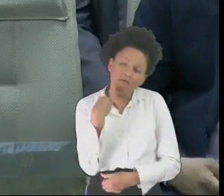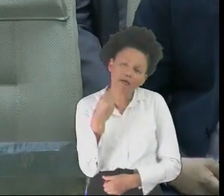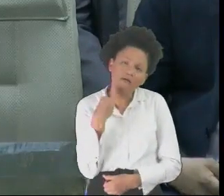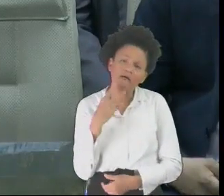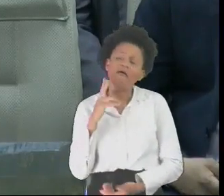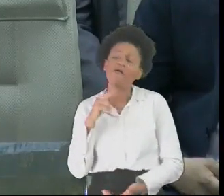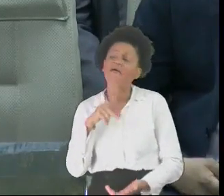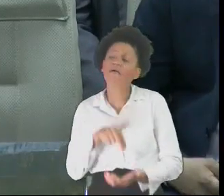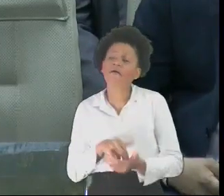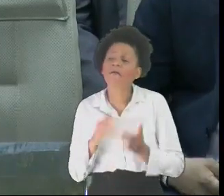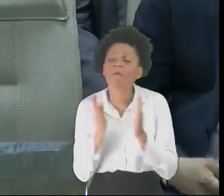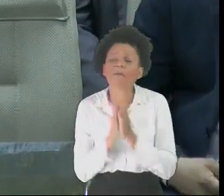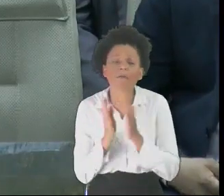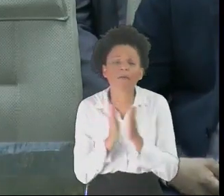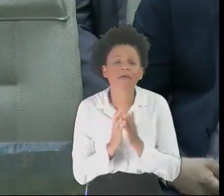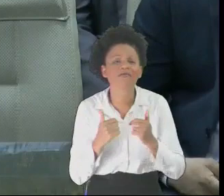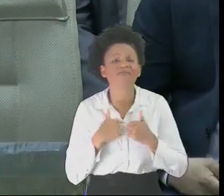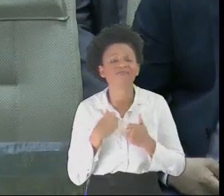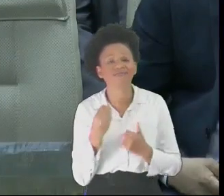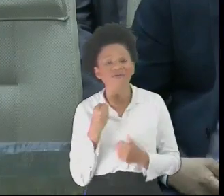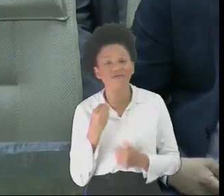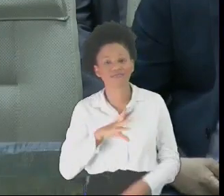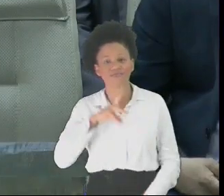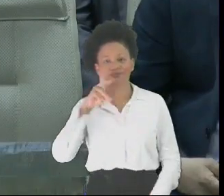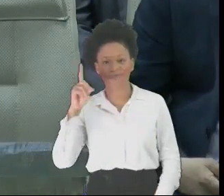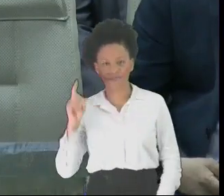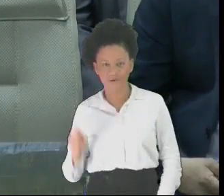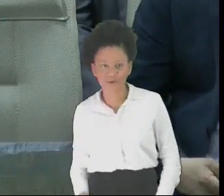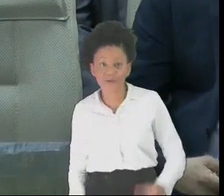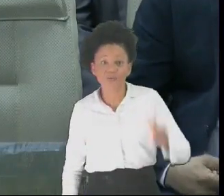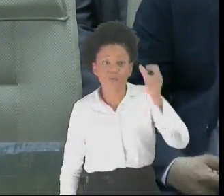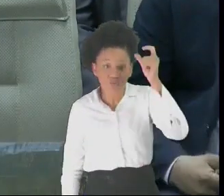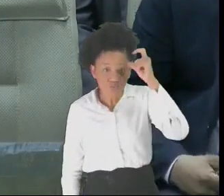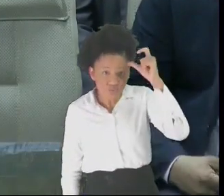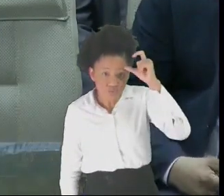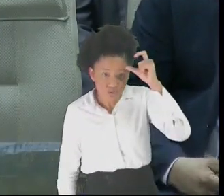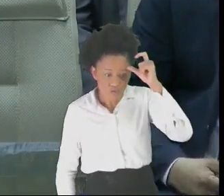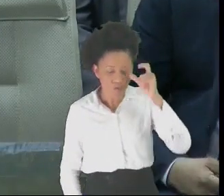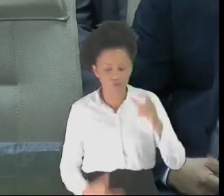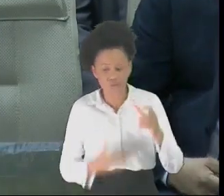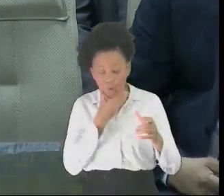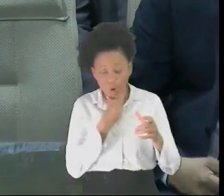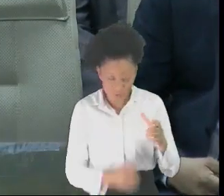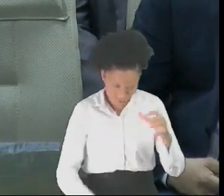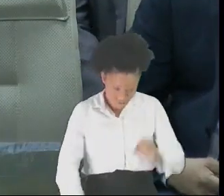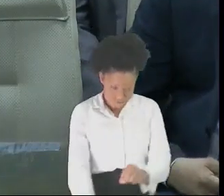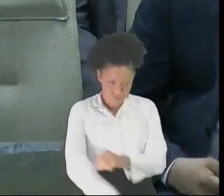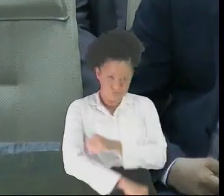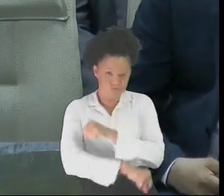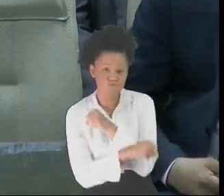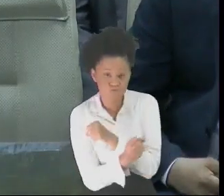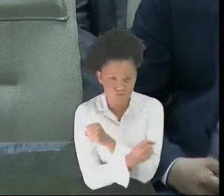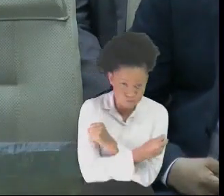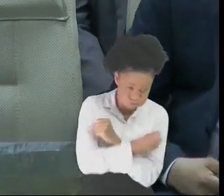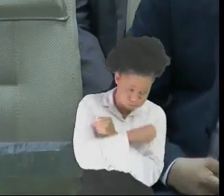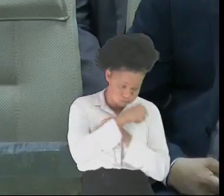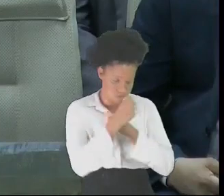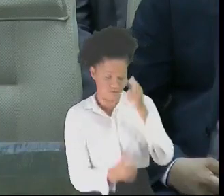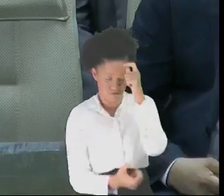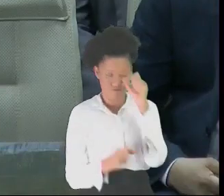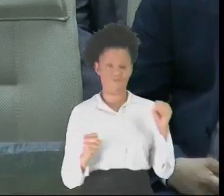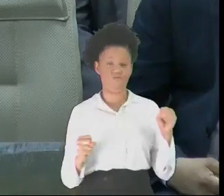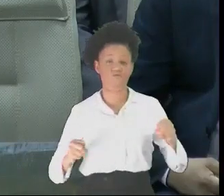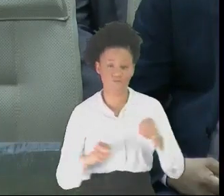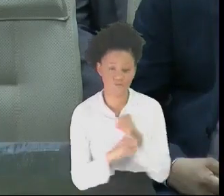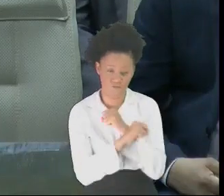sou a... Irmão, ore por mim que eu sou a mais fraquinha. Quando foi um dia, um demônio pegou um homem e o demônio se andou e ninguém conseguiu